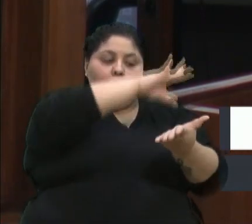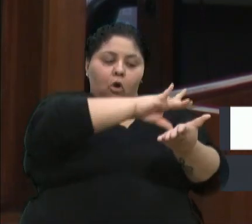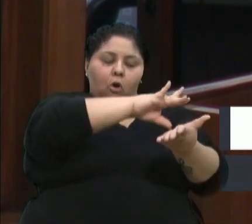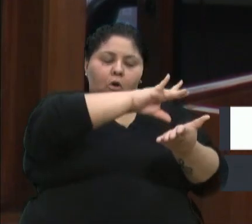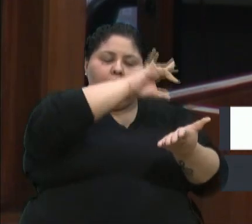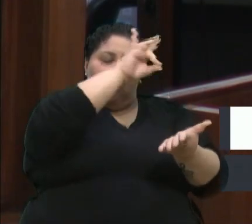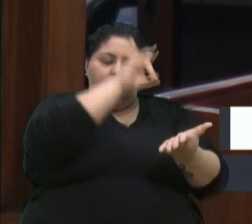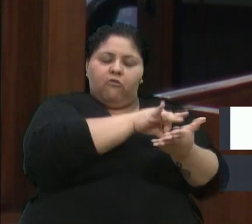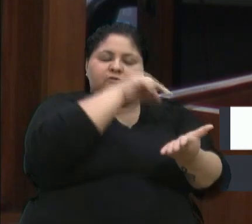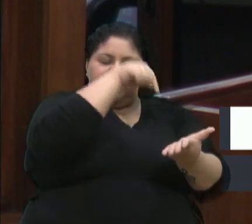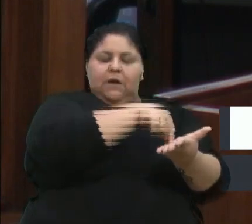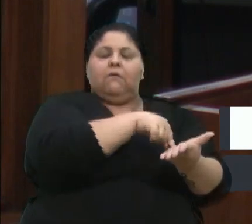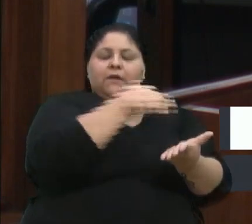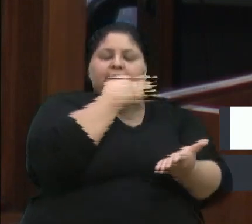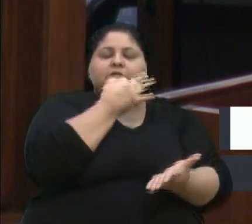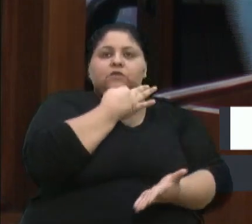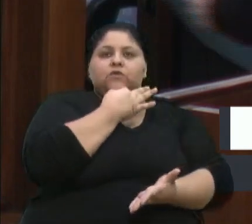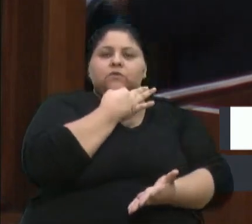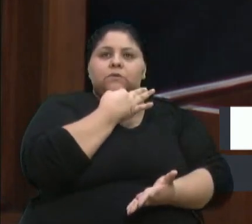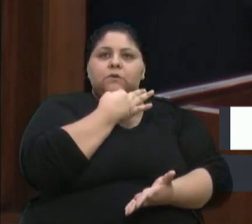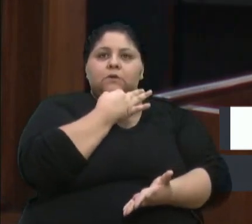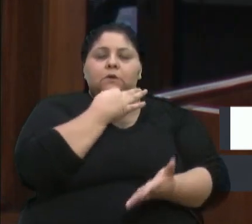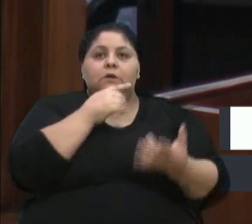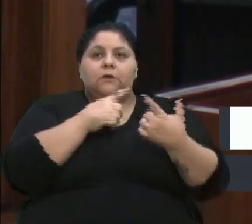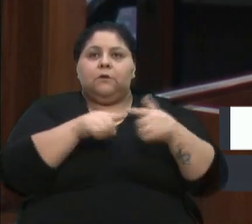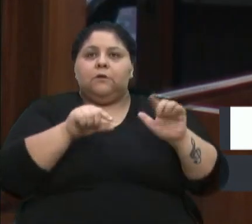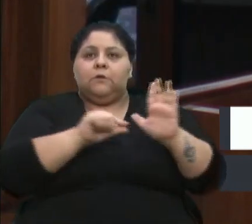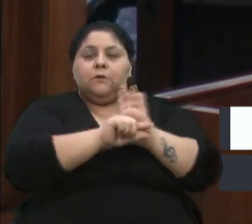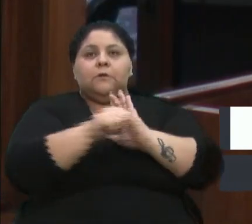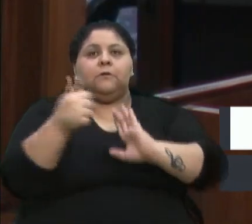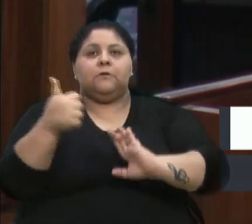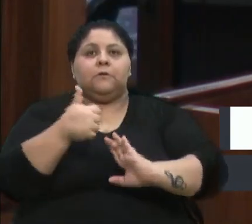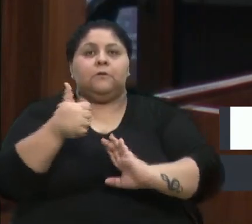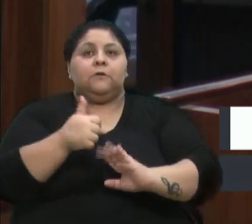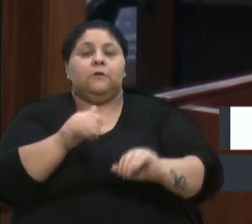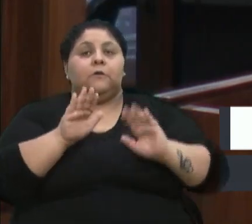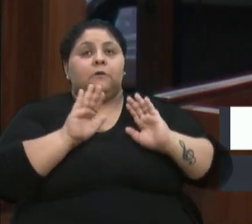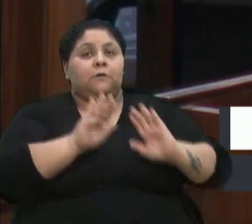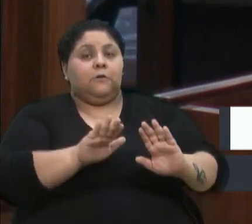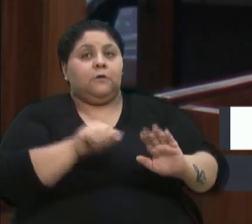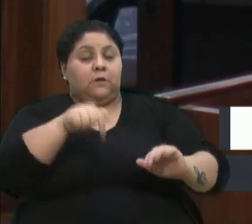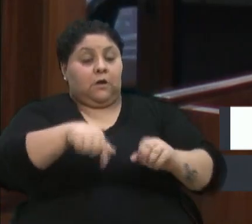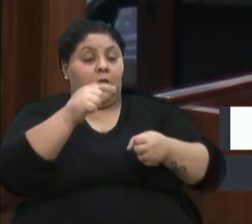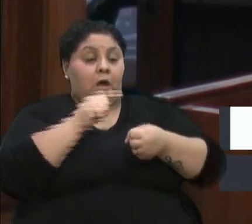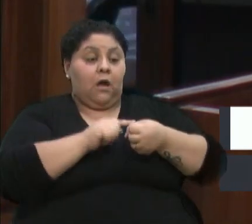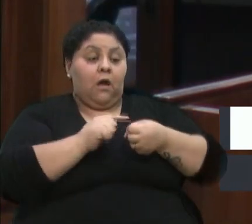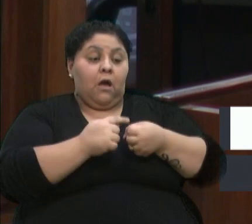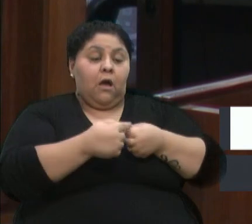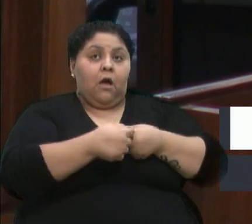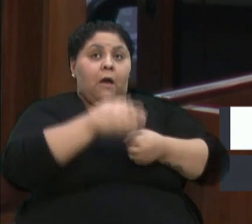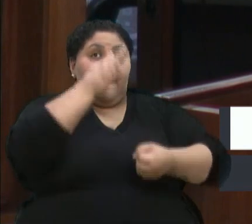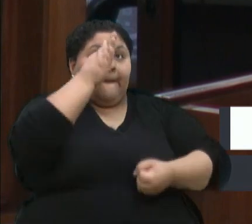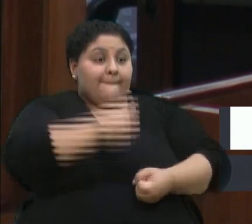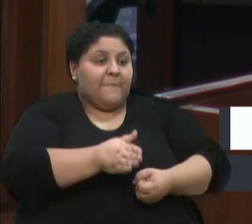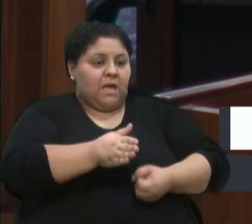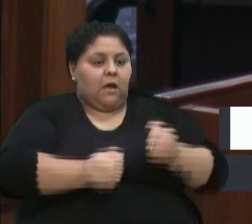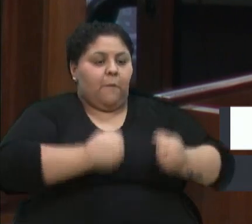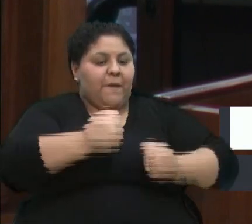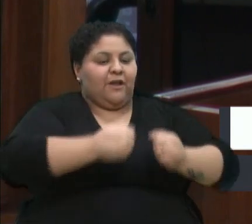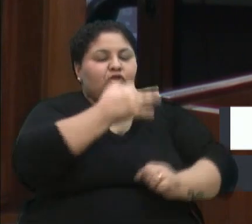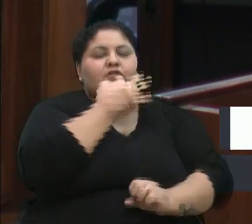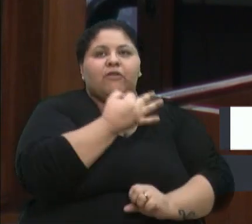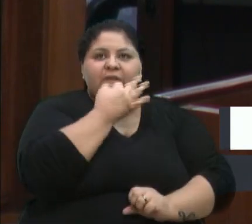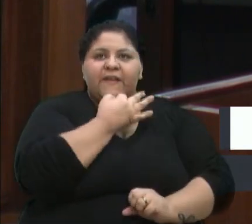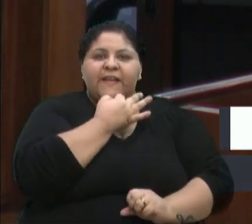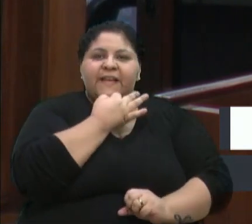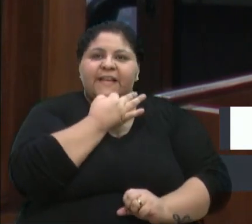mas ela... O artigo 1º diz o seguinte: fica instituída no município de Caxias do Sul a meia maratona de Caxias do Sul